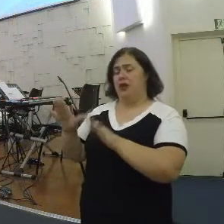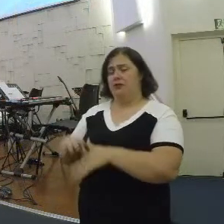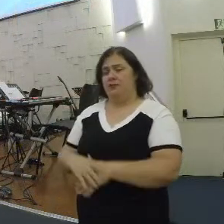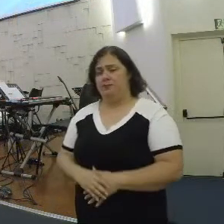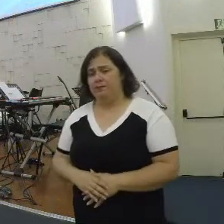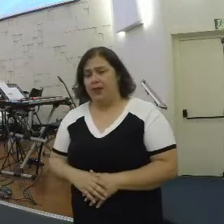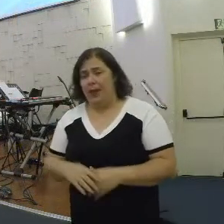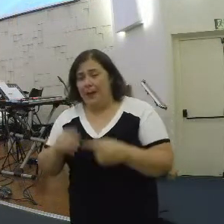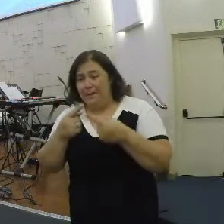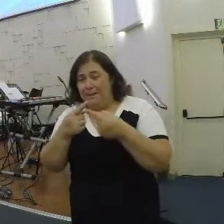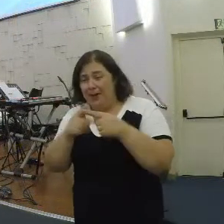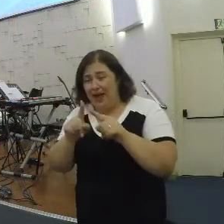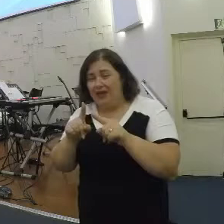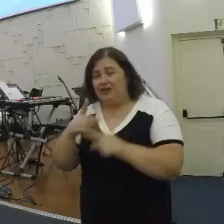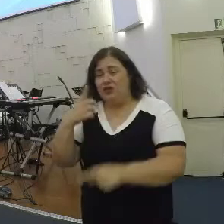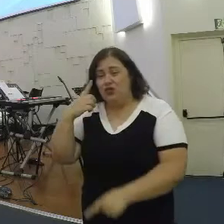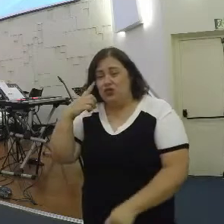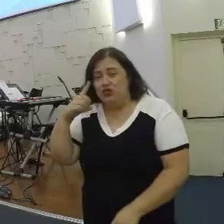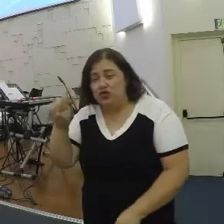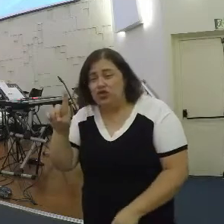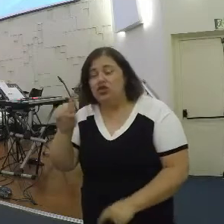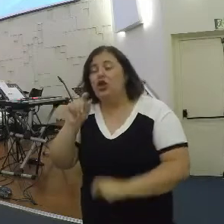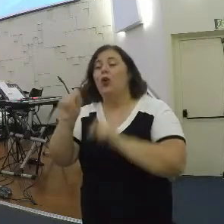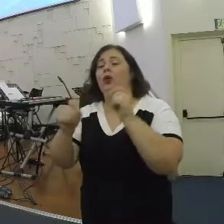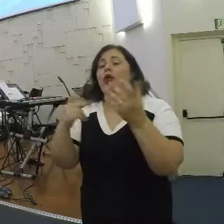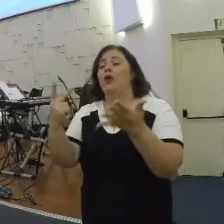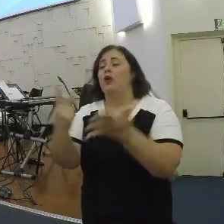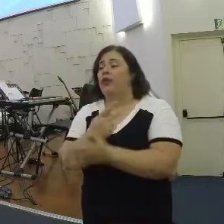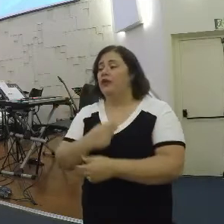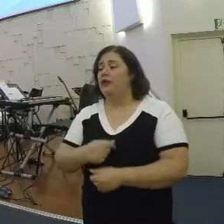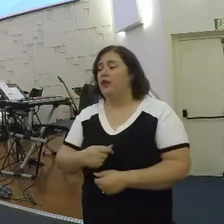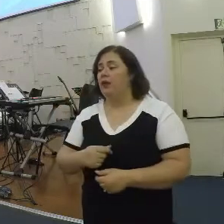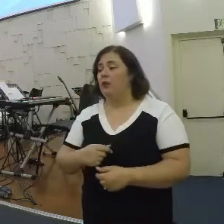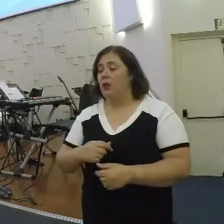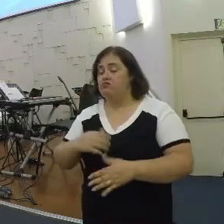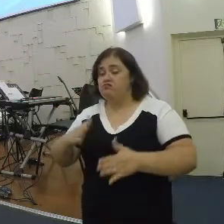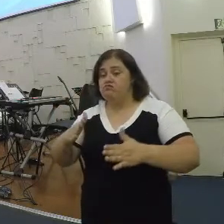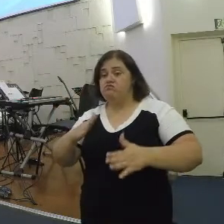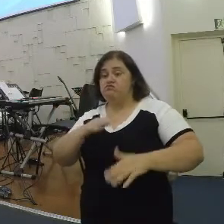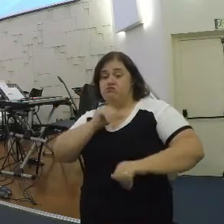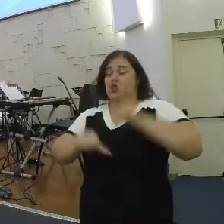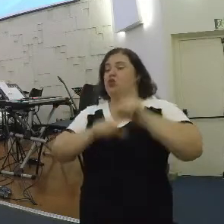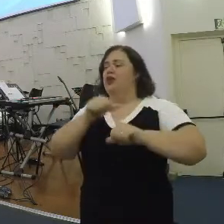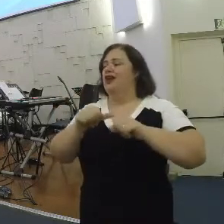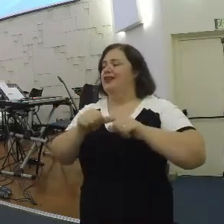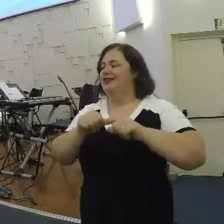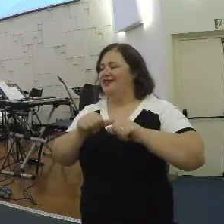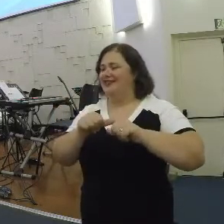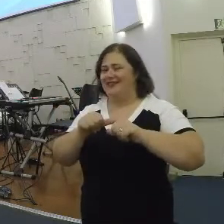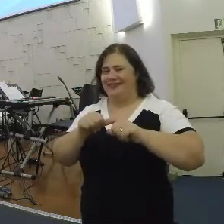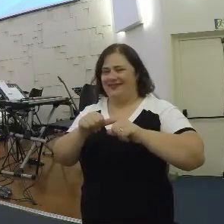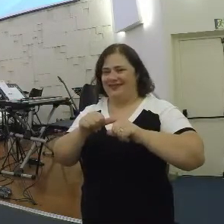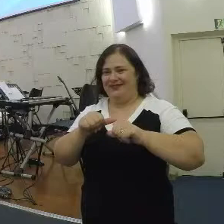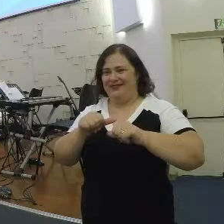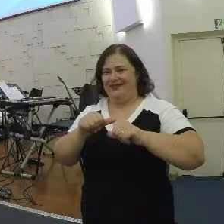palavra no seu interior e então os frutos vieram. A palavra só precisa de uma acolhida, o resto é com